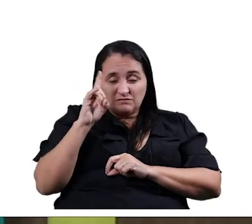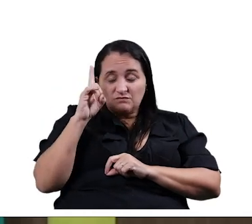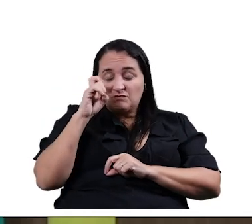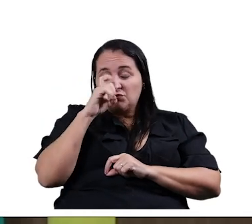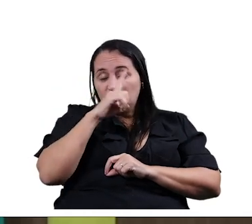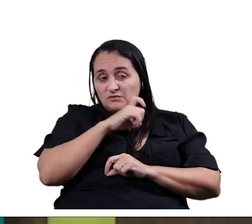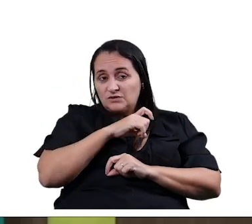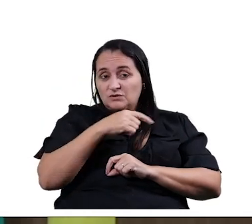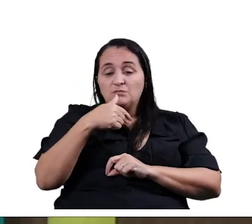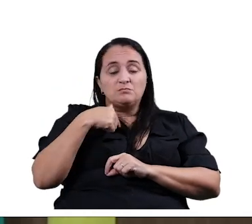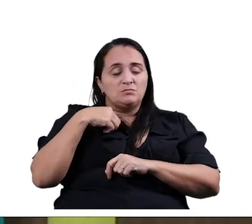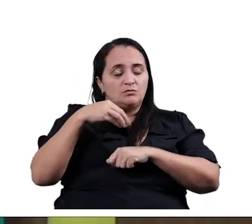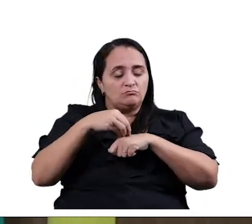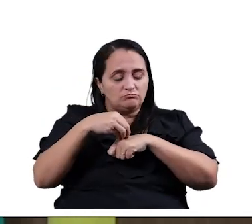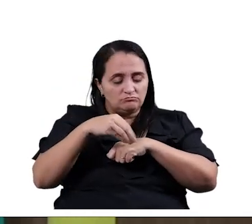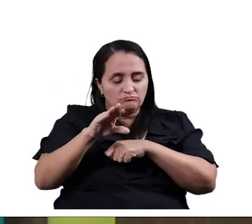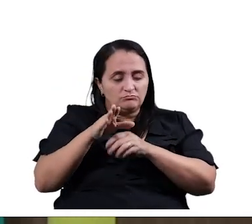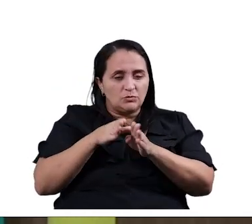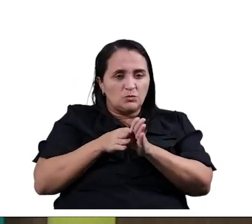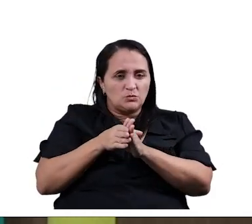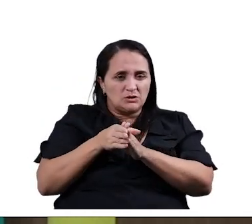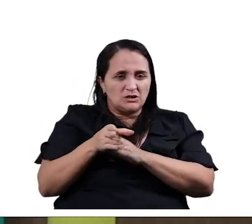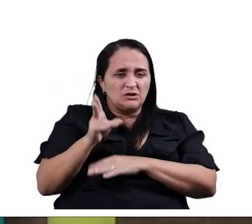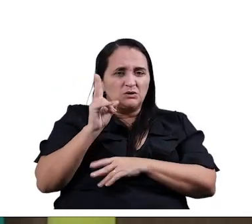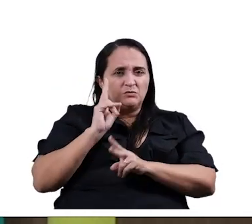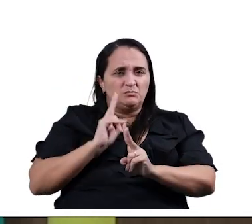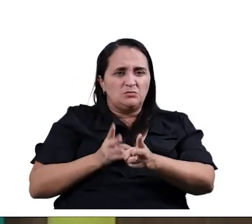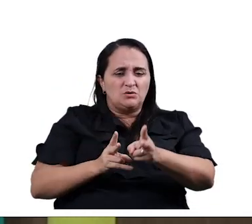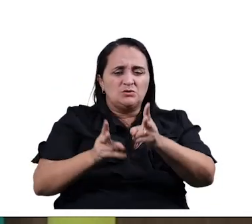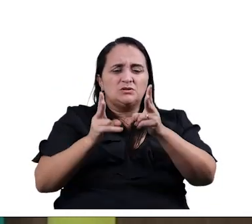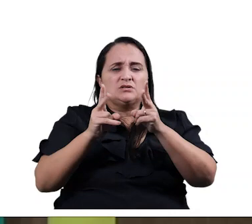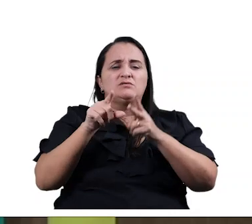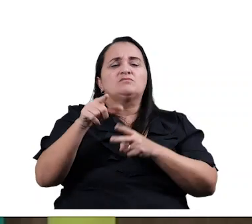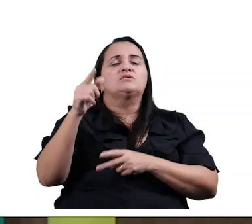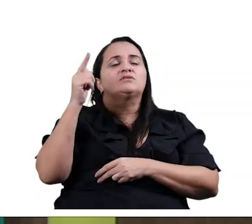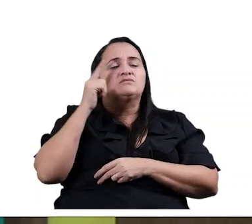difícil, o meu conselho é prossiga,